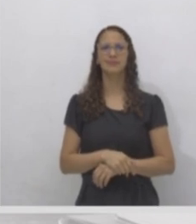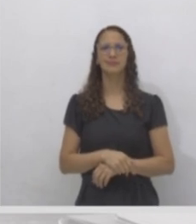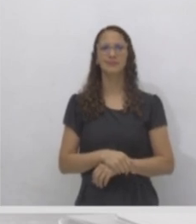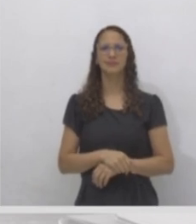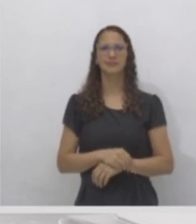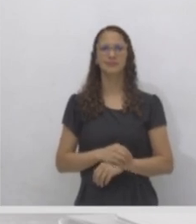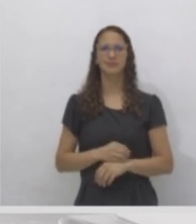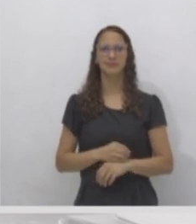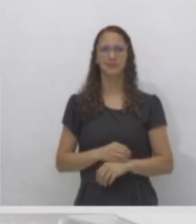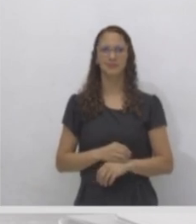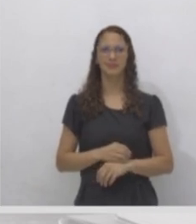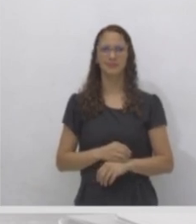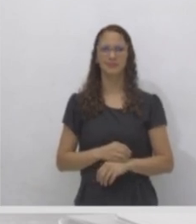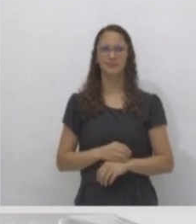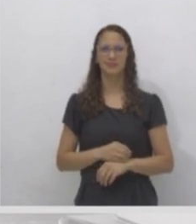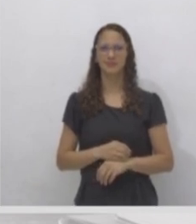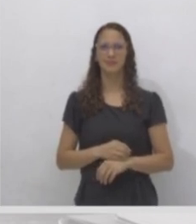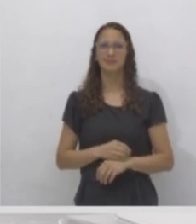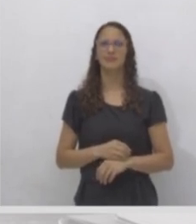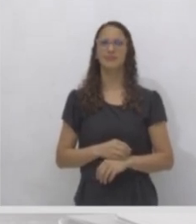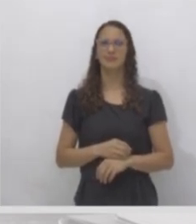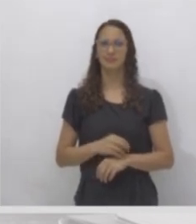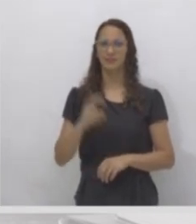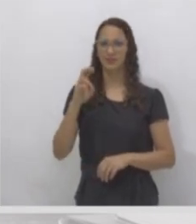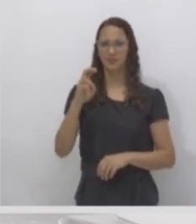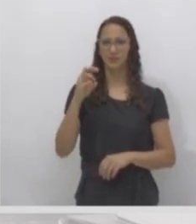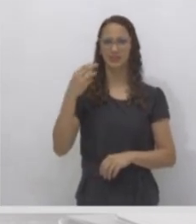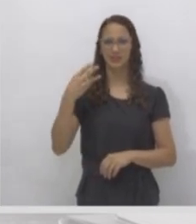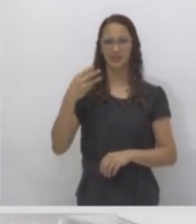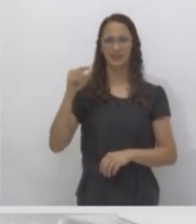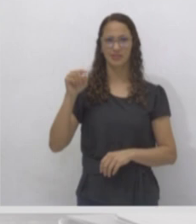e, em seguida, a numeração que aparece.